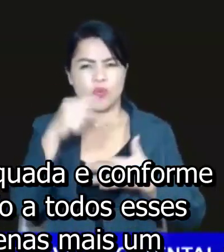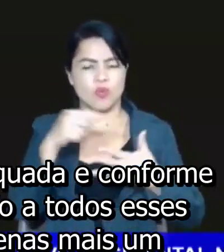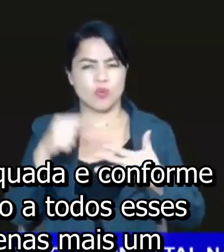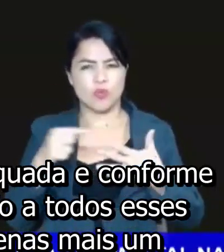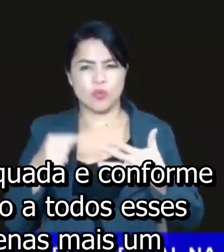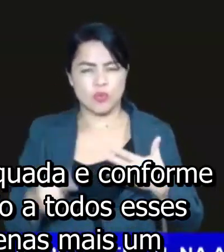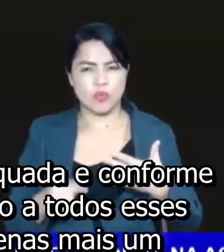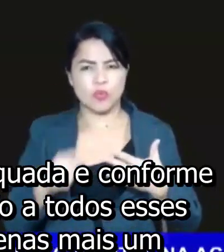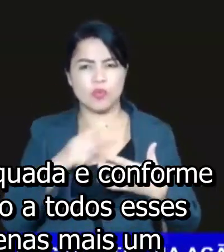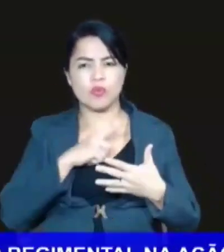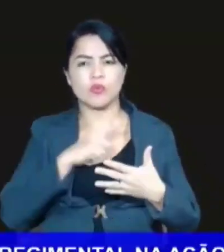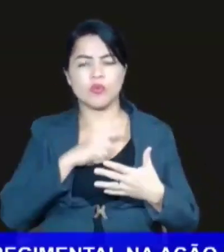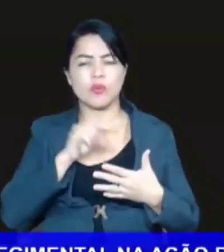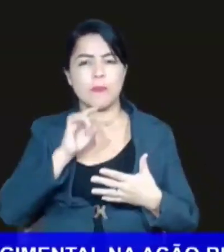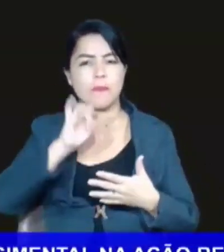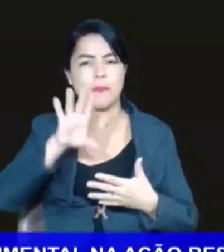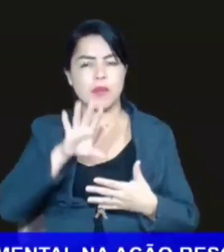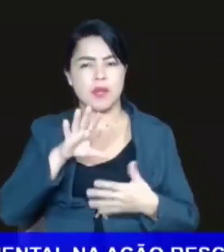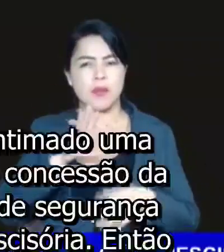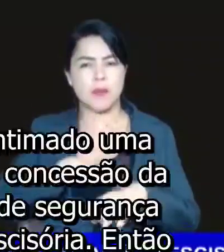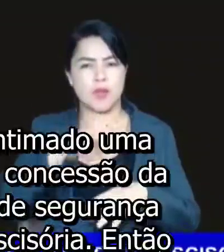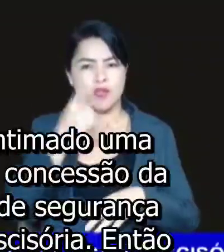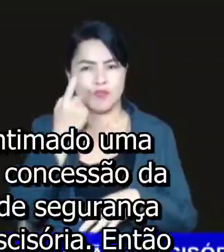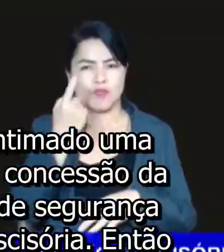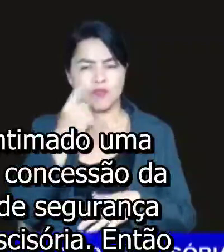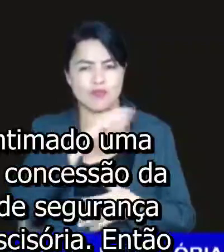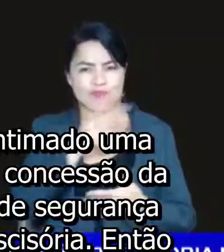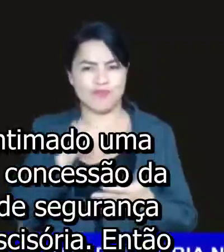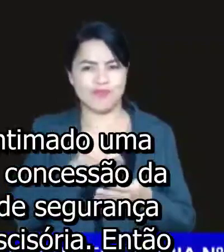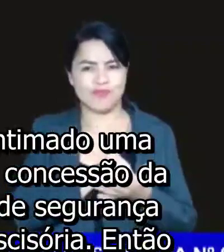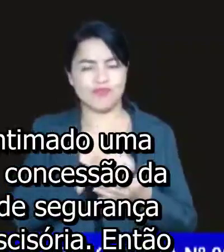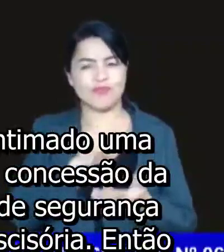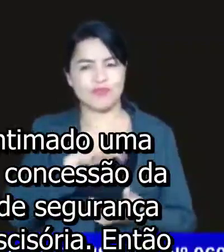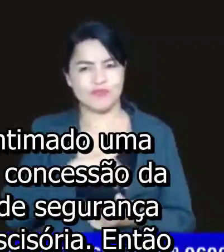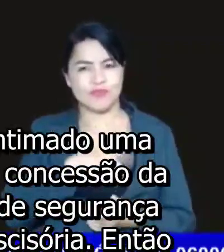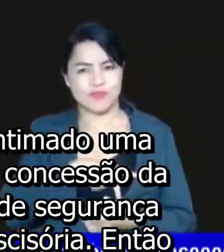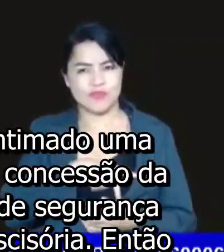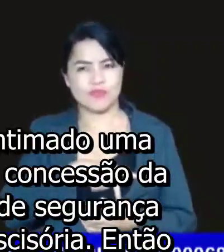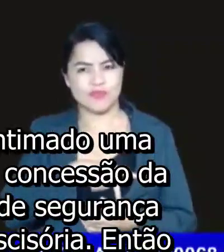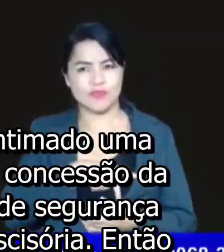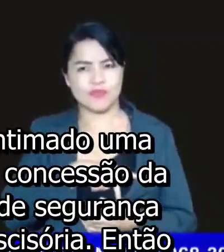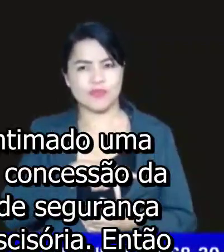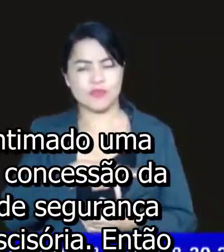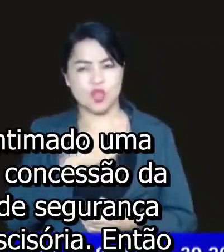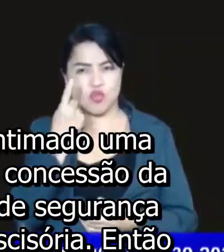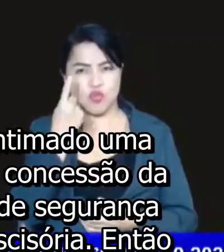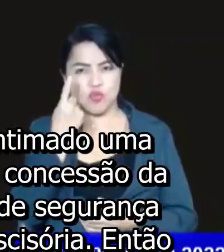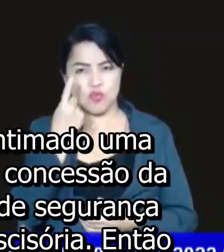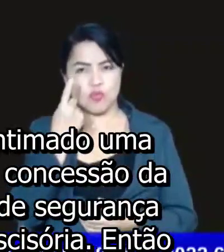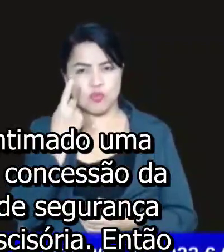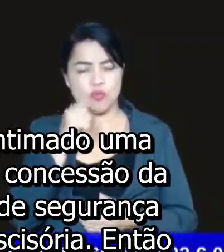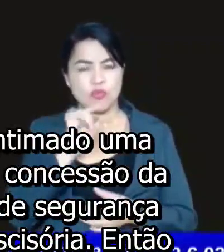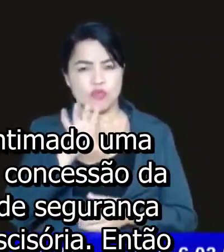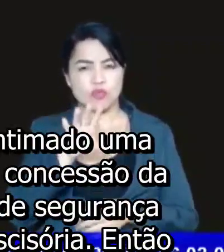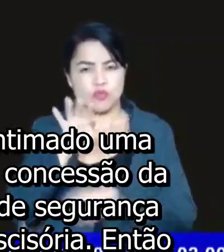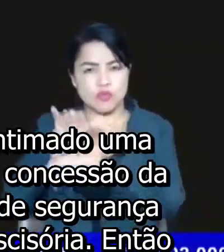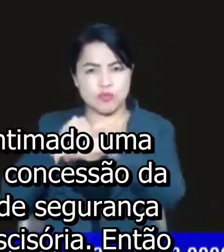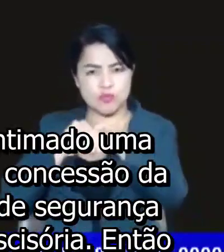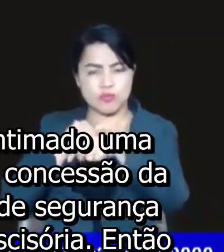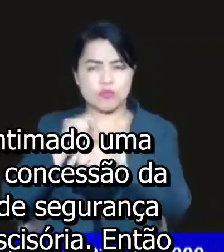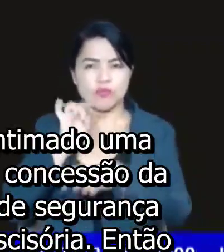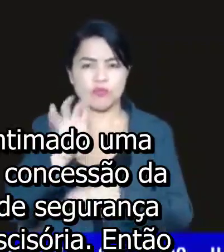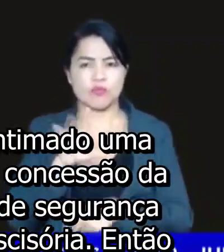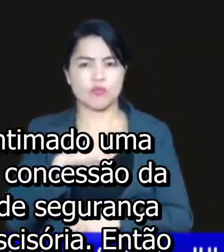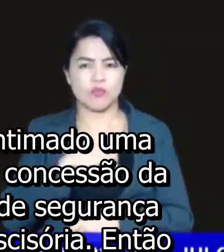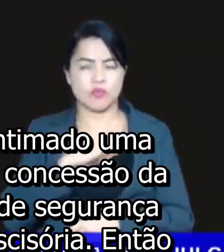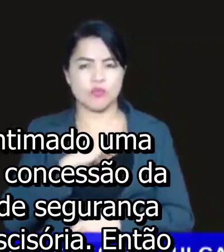autos, acresce apenas mais um. Porque o Ministério Público, em verdade, foi intimado uma vez na ação rescisória, que foi